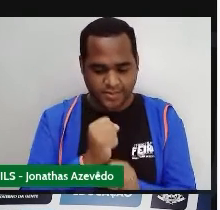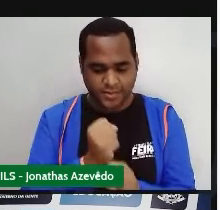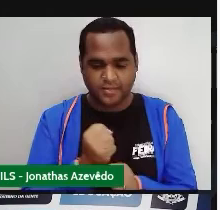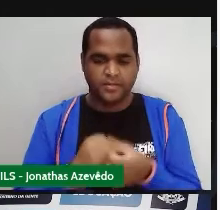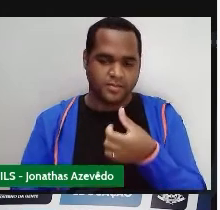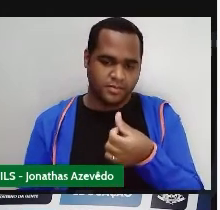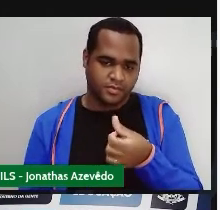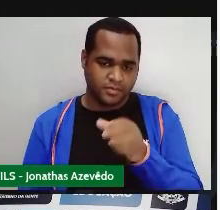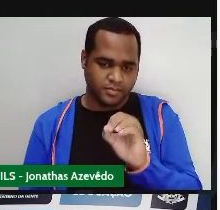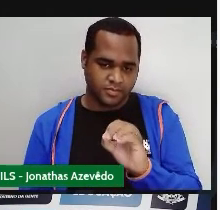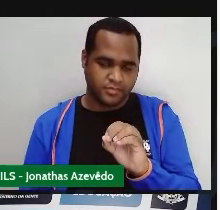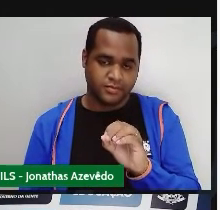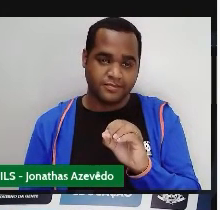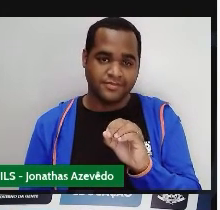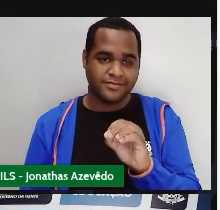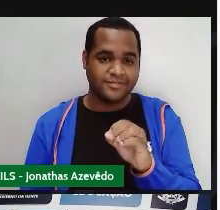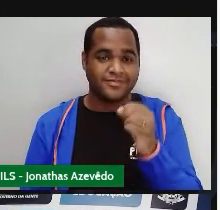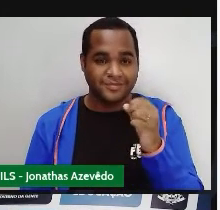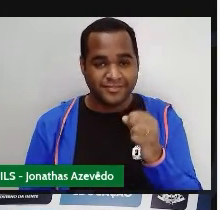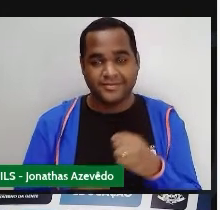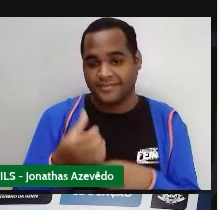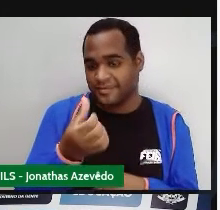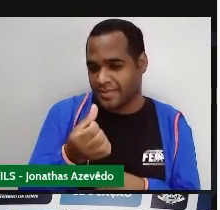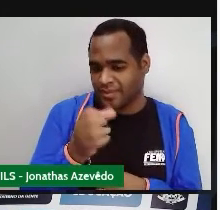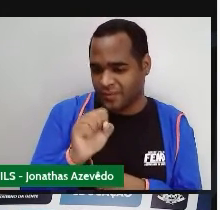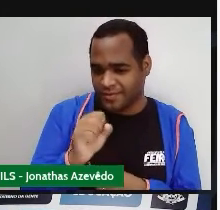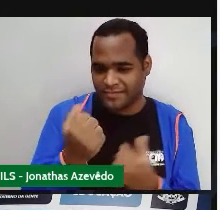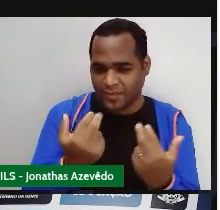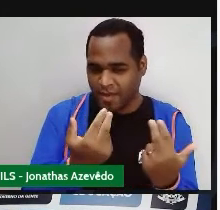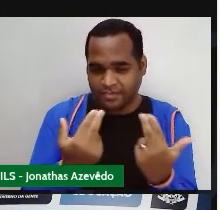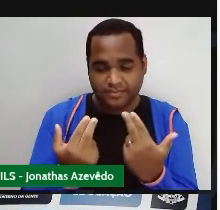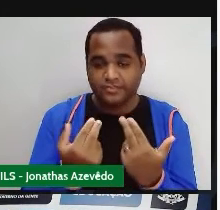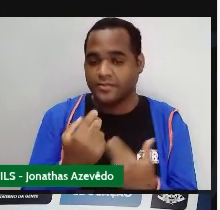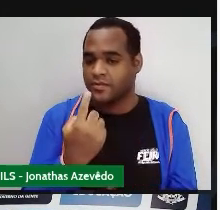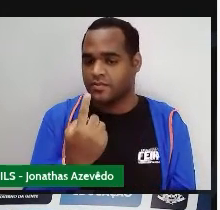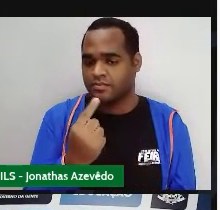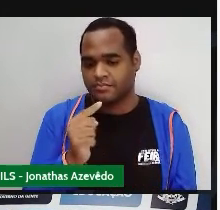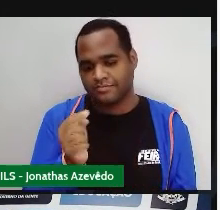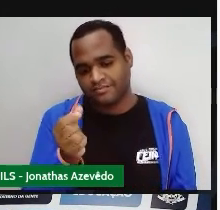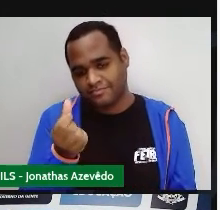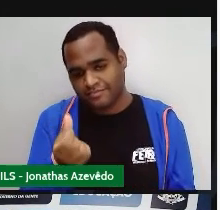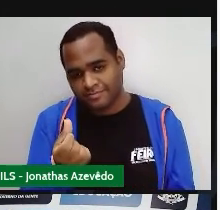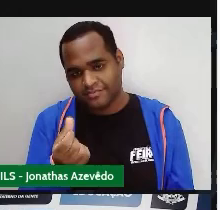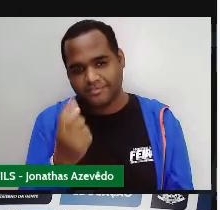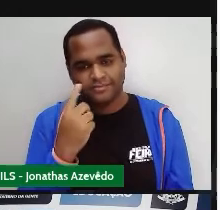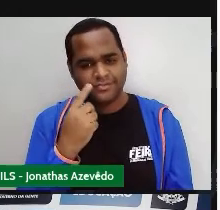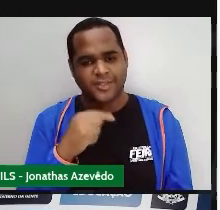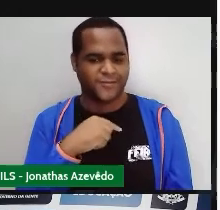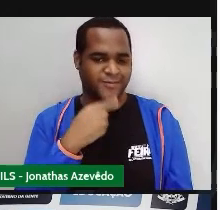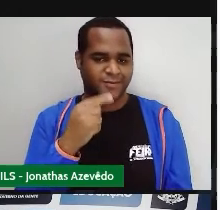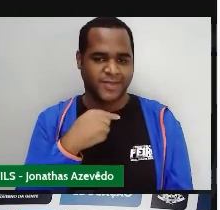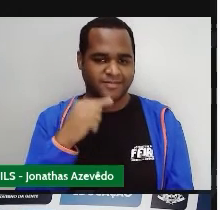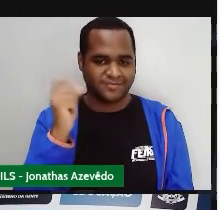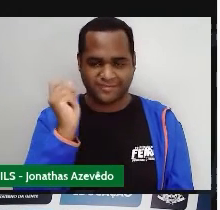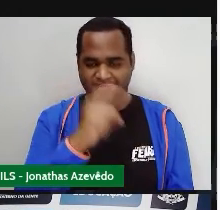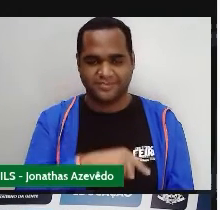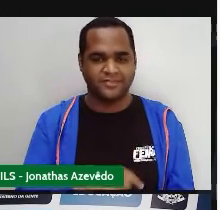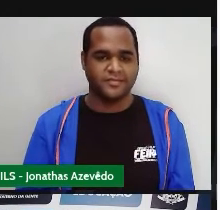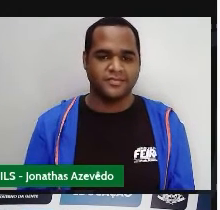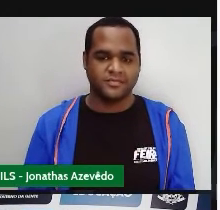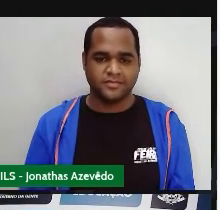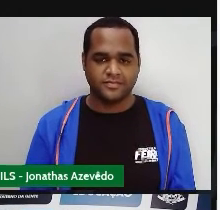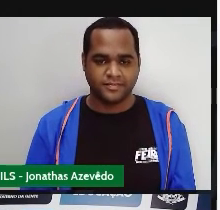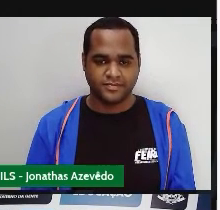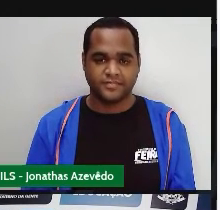só que aqui é igual a 68 então 16 não vai funcionar os mísseis